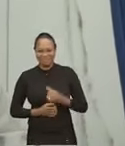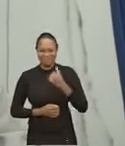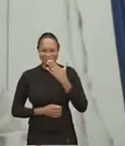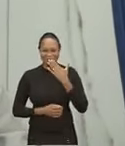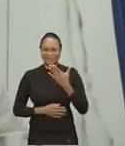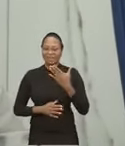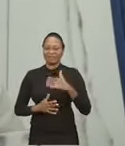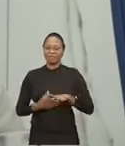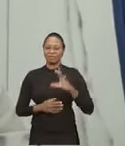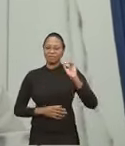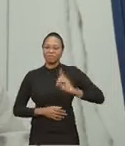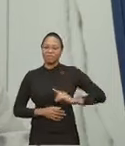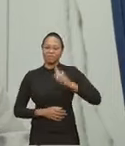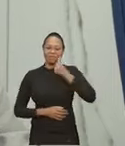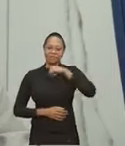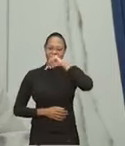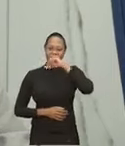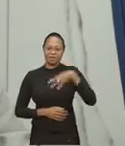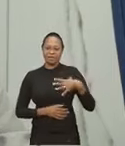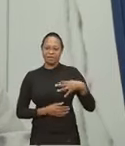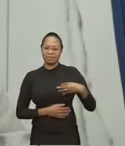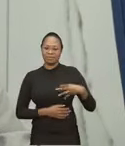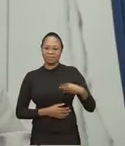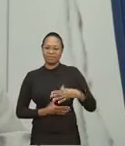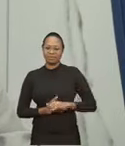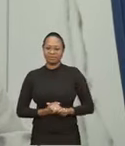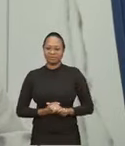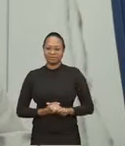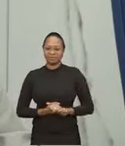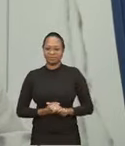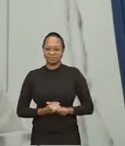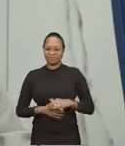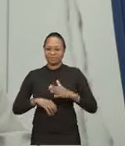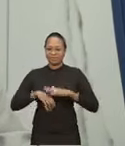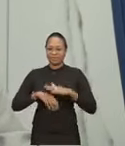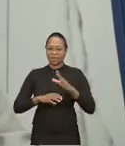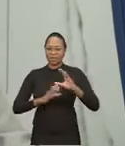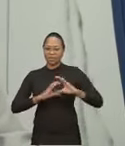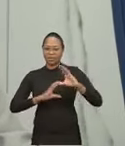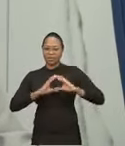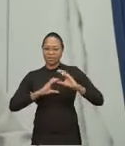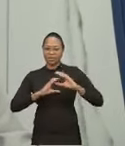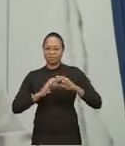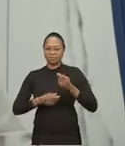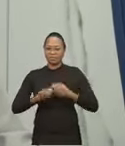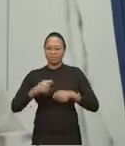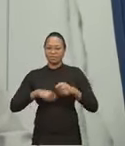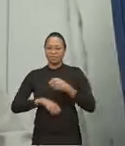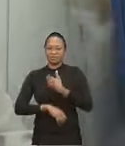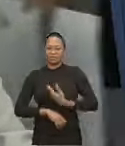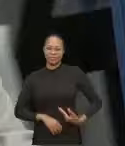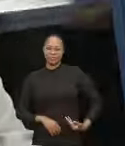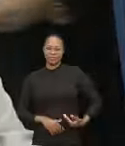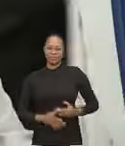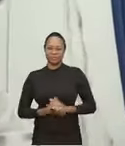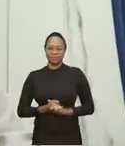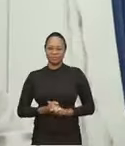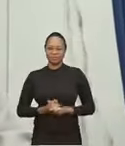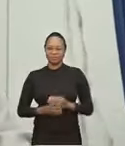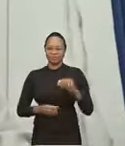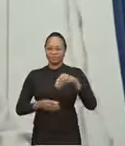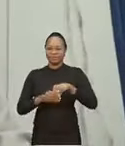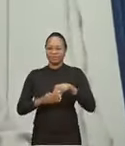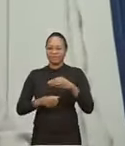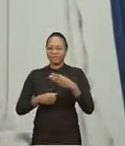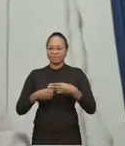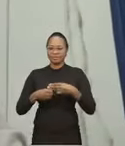mães amamentar os seus filhos durante a realização de concurso público na administração pública direta e indireta no município